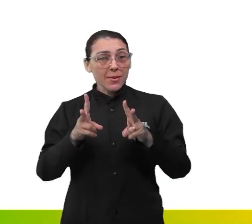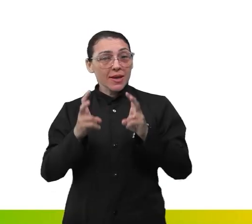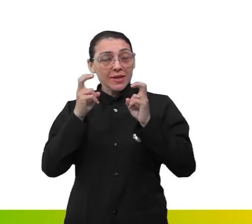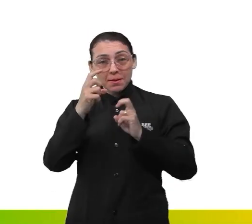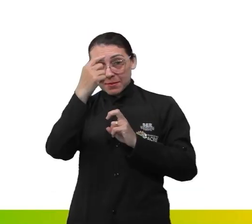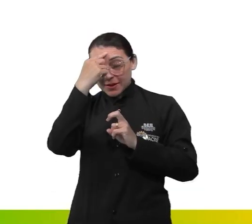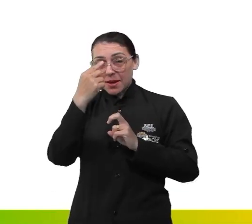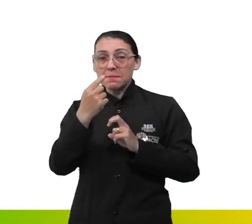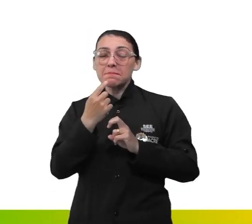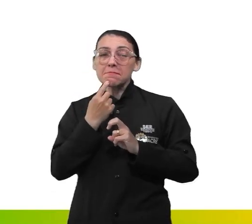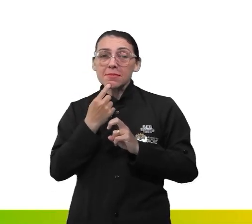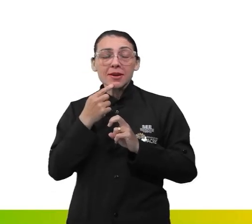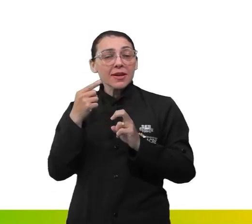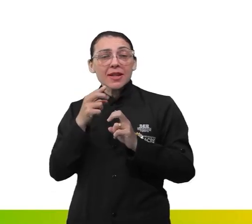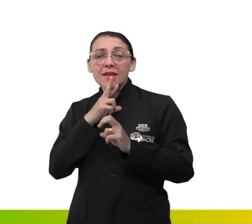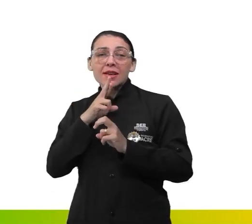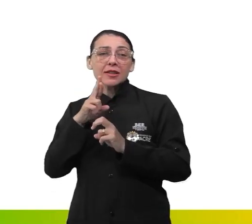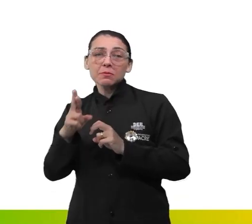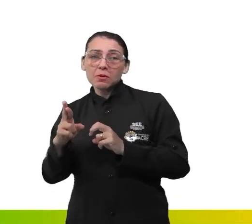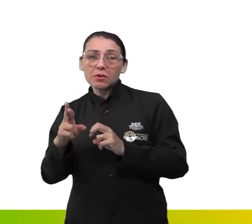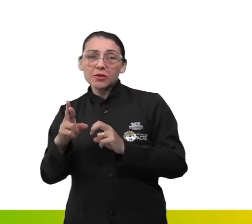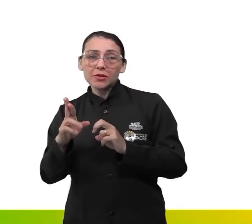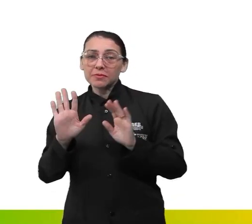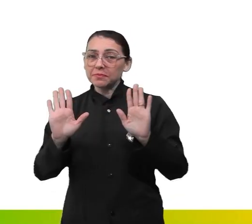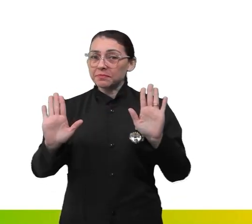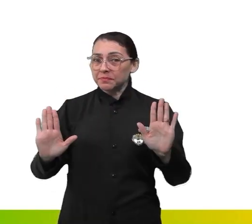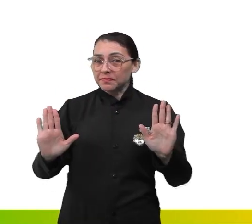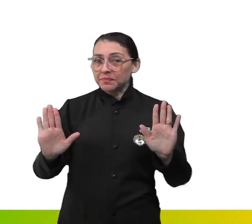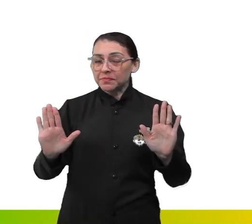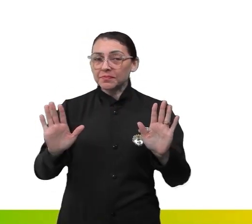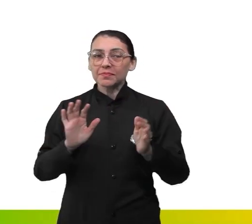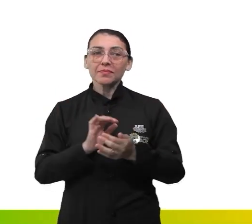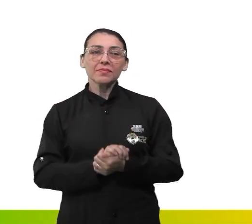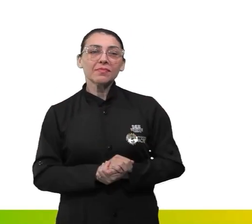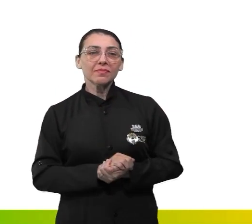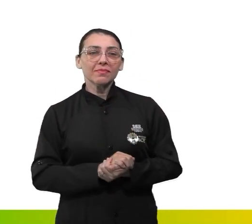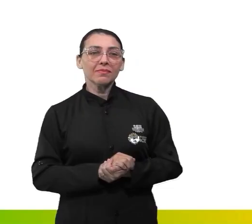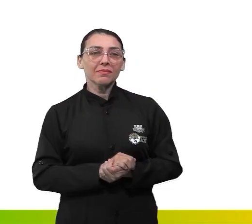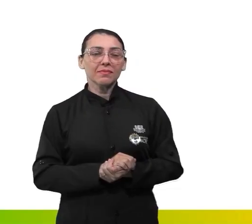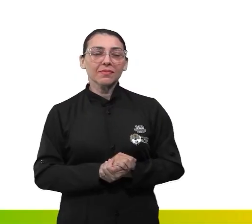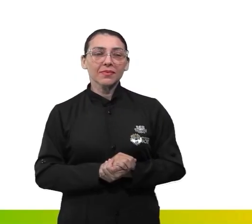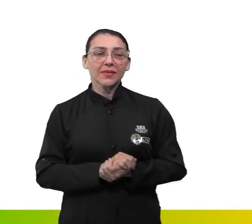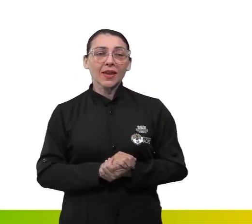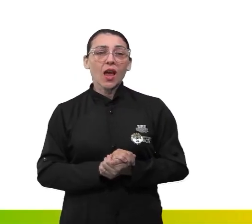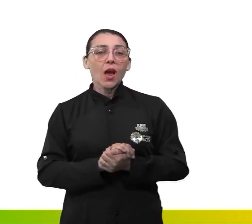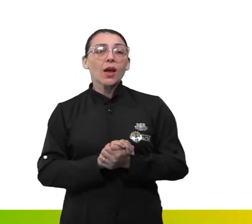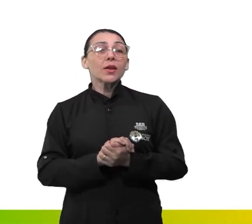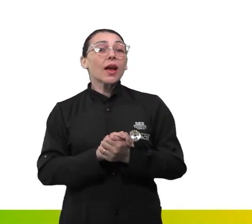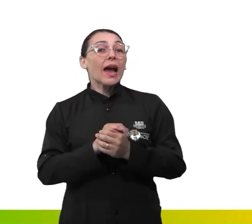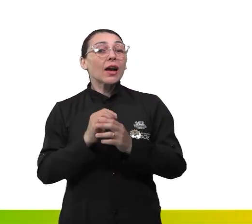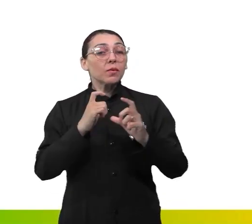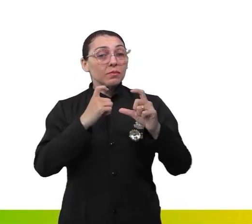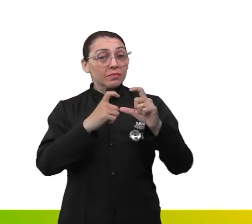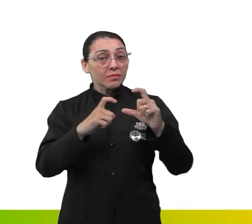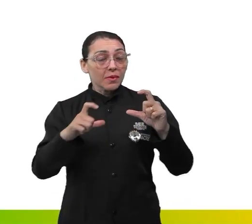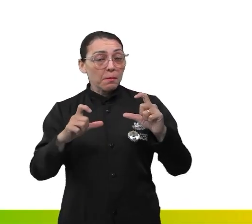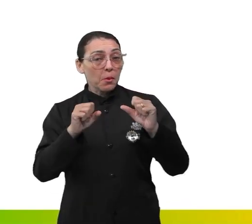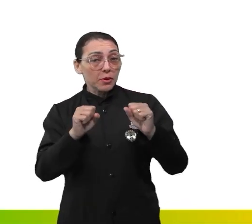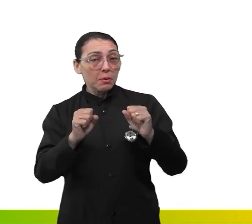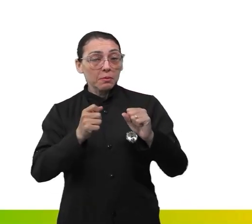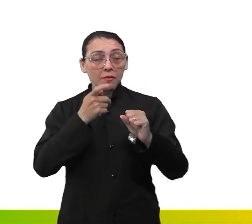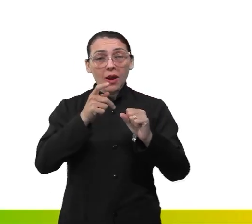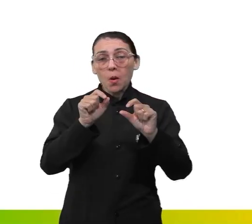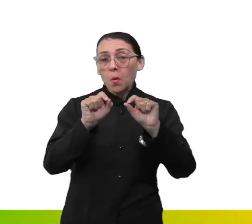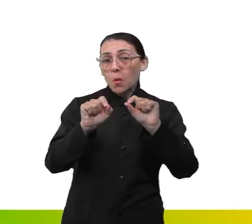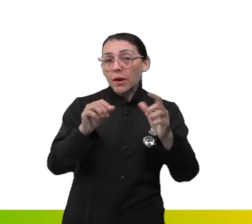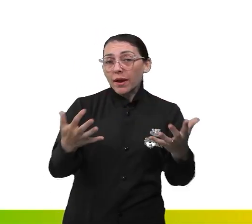responde novamente para o Odd. Relax is for Liz. De acordo com a tirinha, podemos